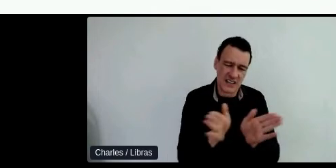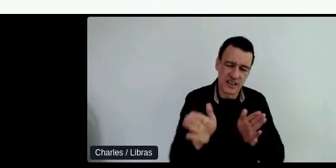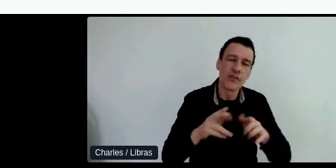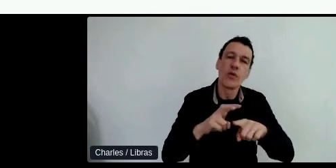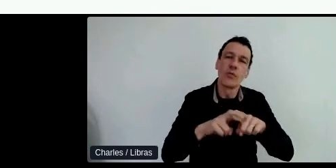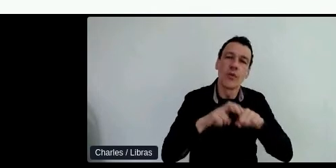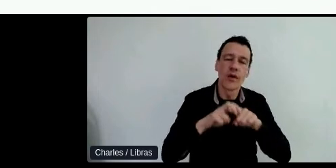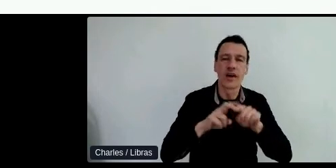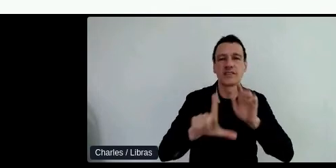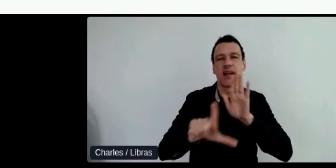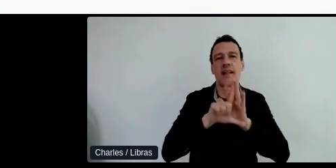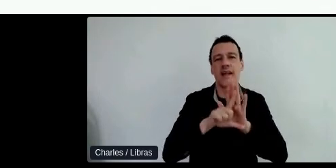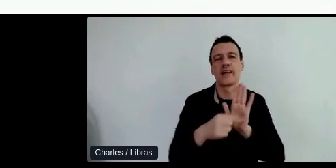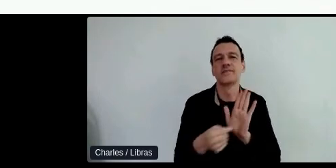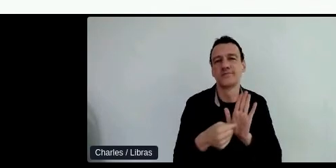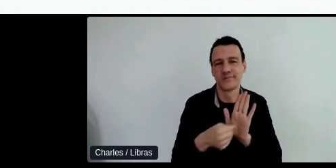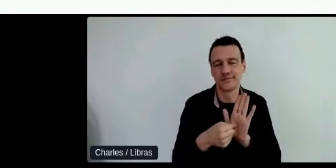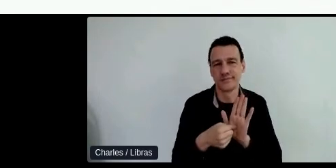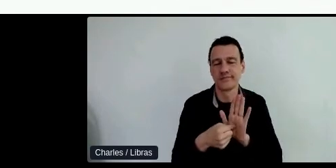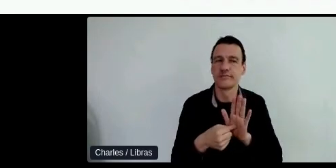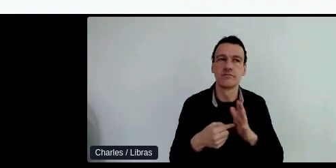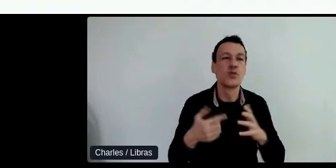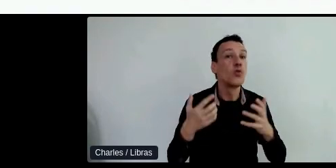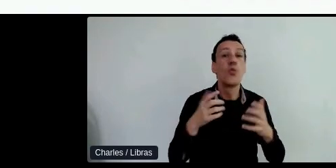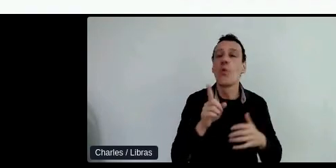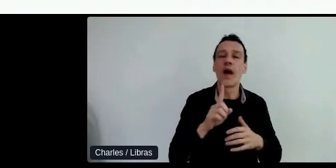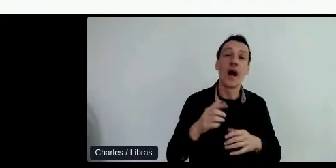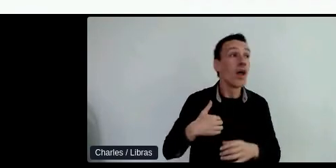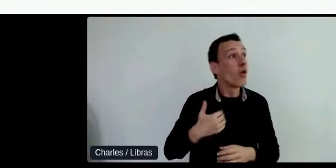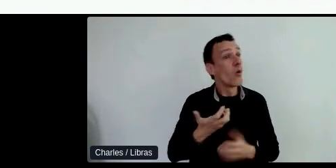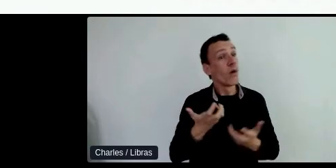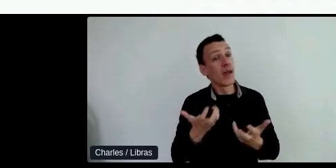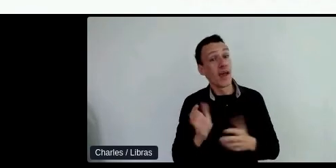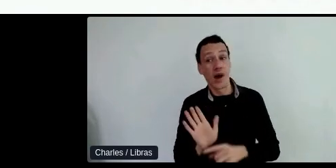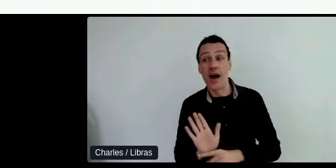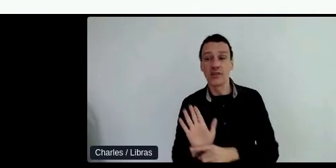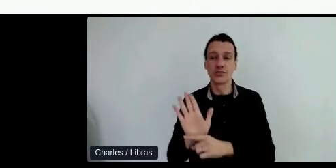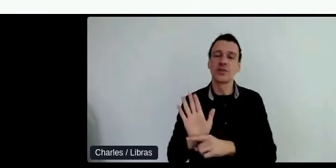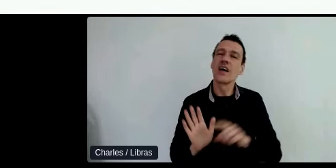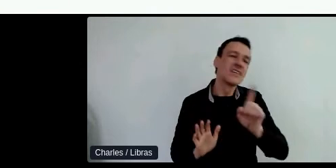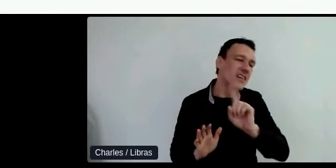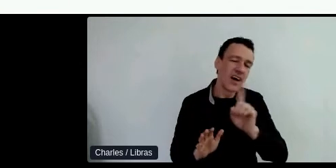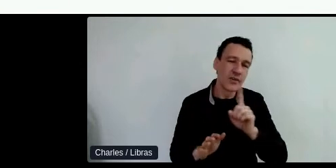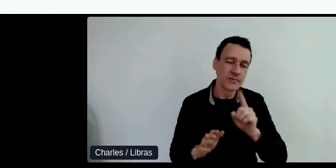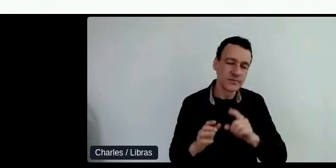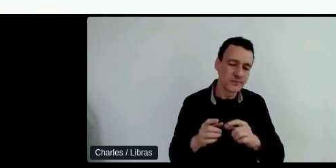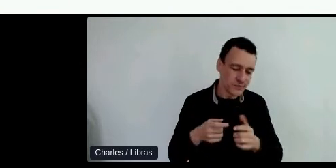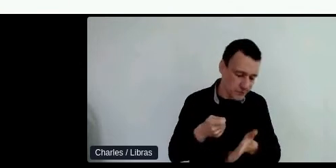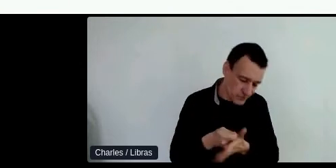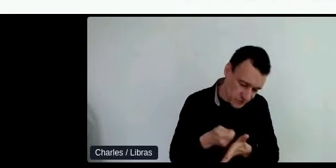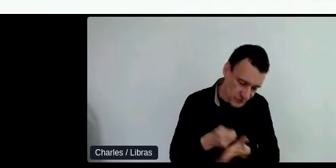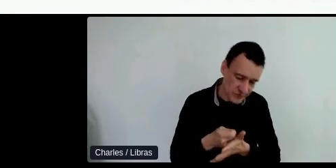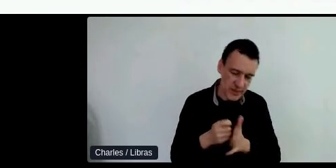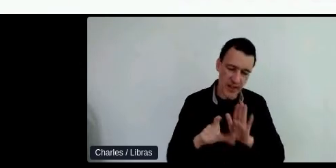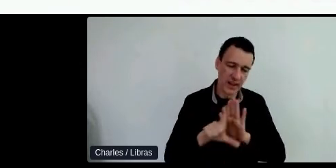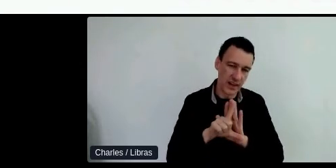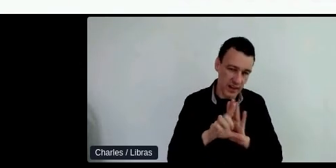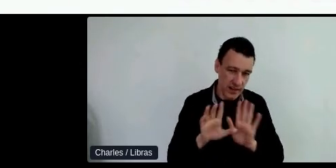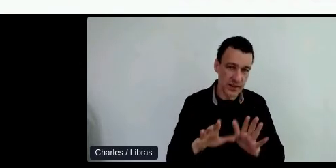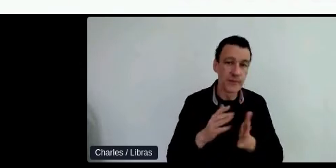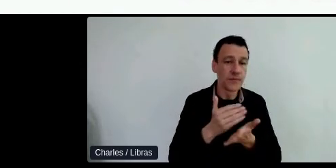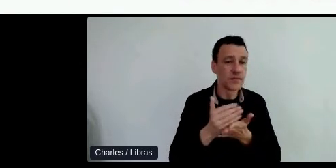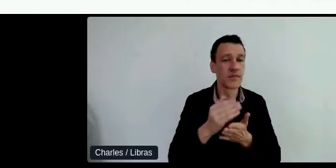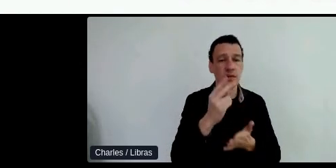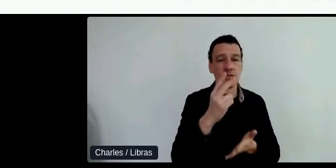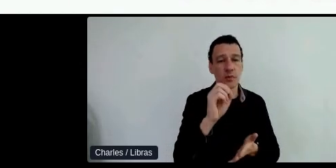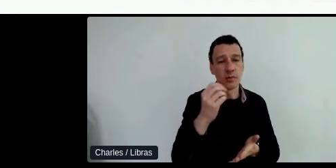lei. Então, desde 2004, a gente já tem decretos de lei que obrigavam os